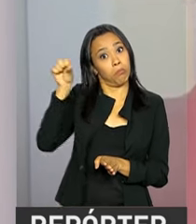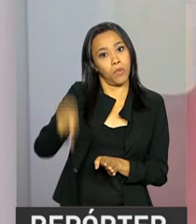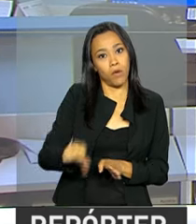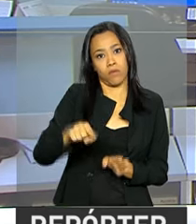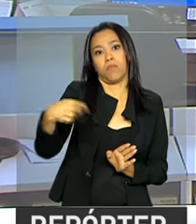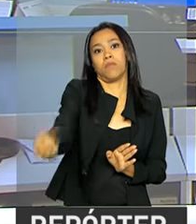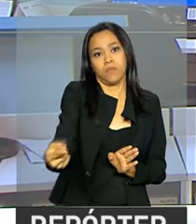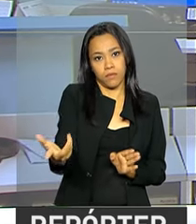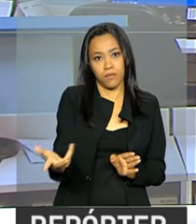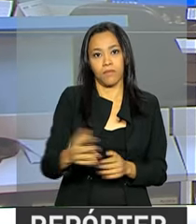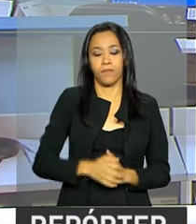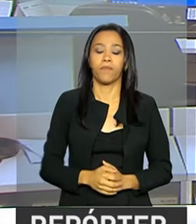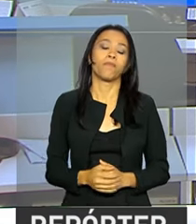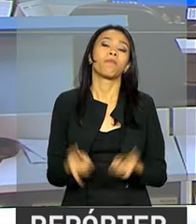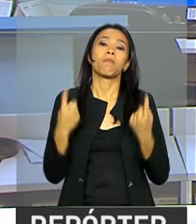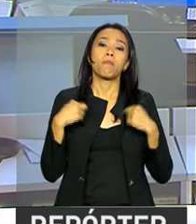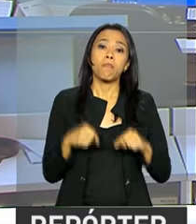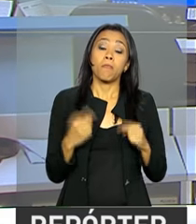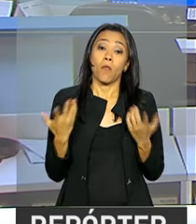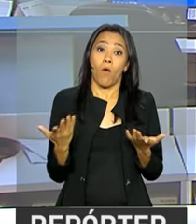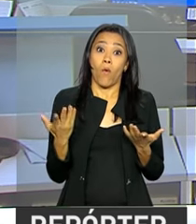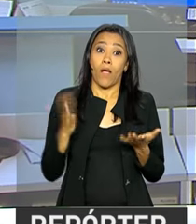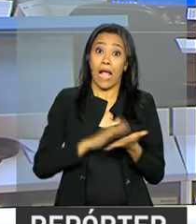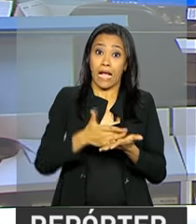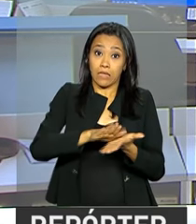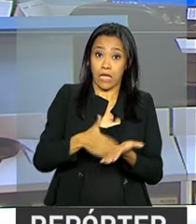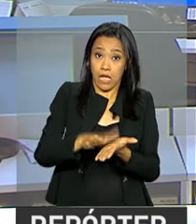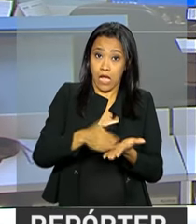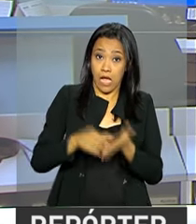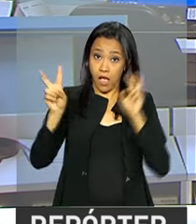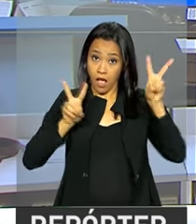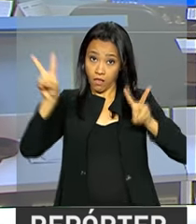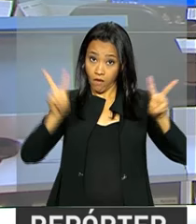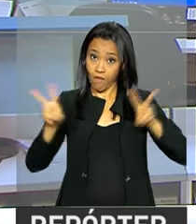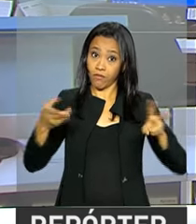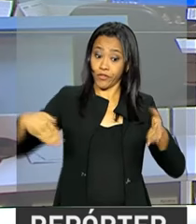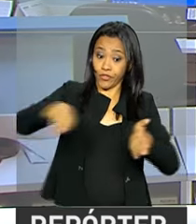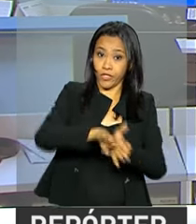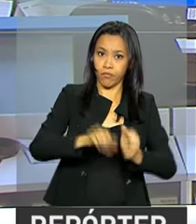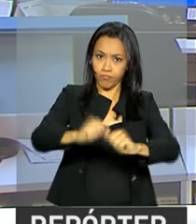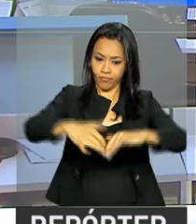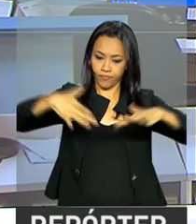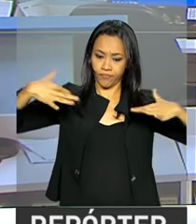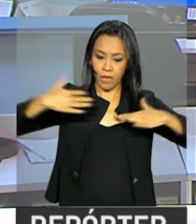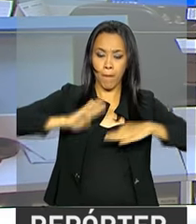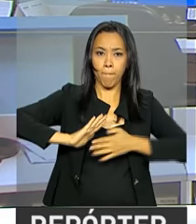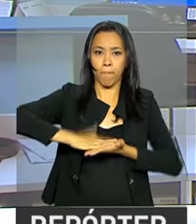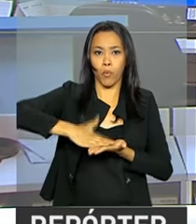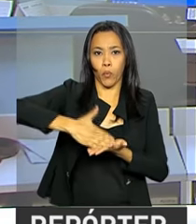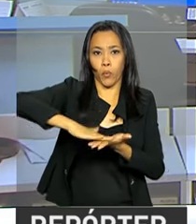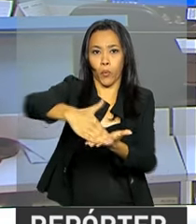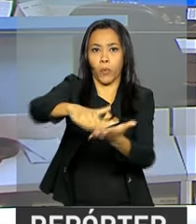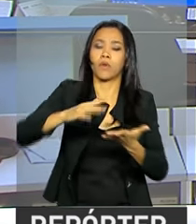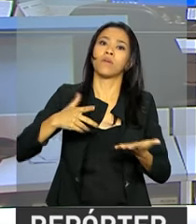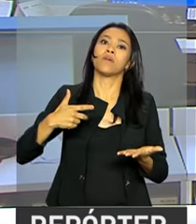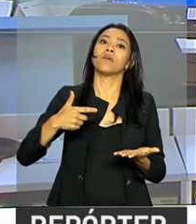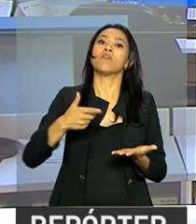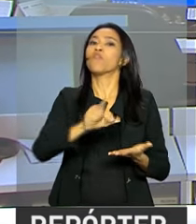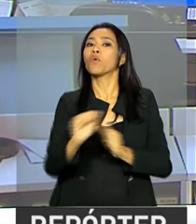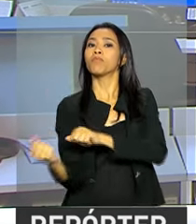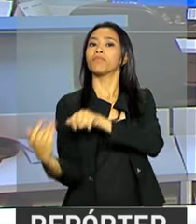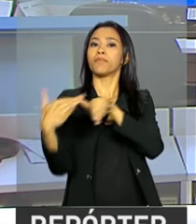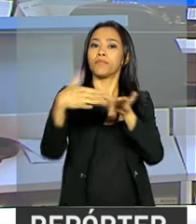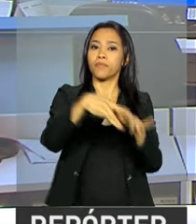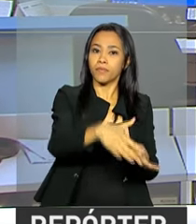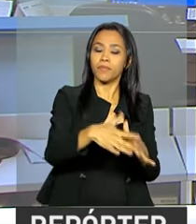né? E olha, o carnaval tá chegando. O samba, no pé das escolas de samba, deixaram a Sapucaí e foram recepcionar